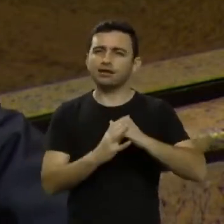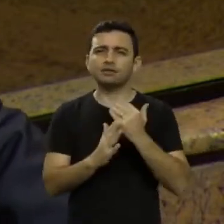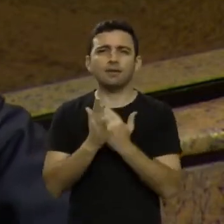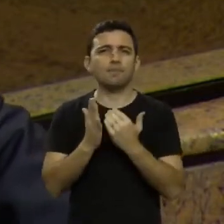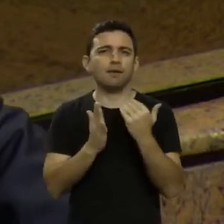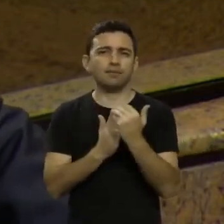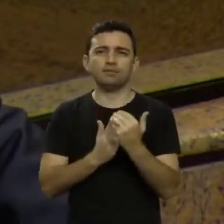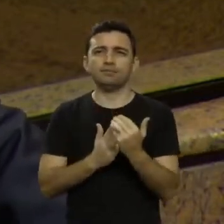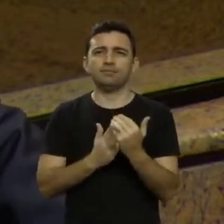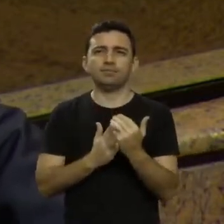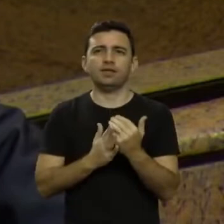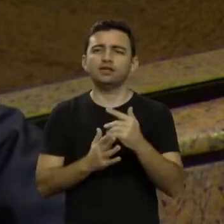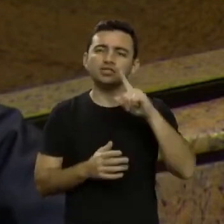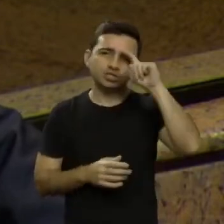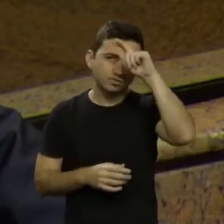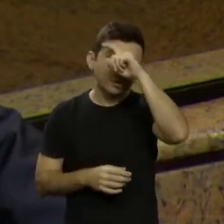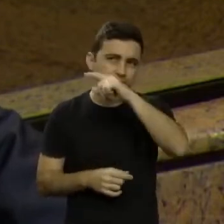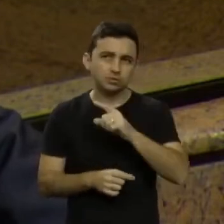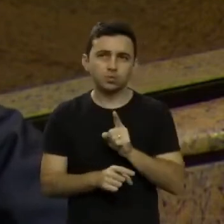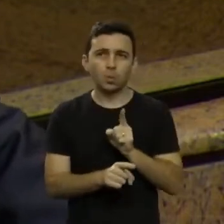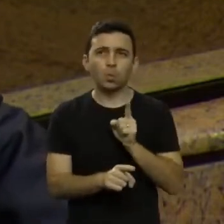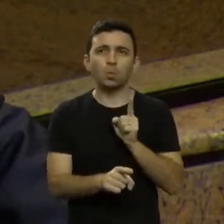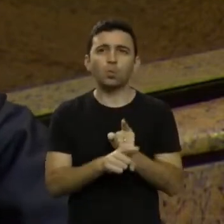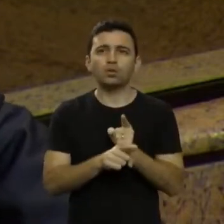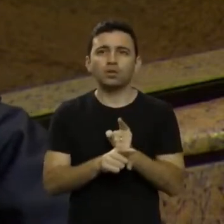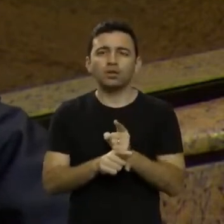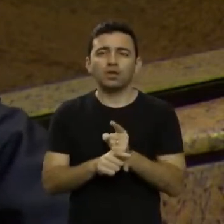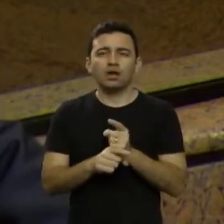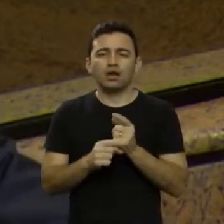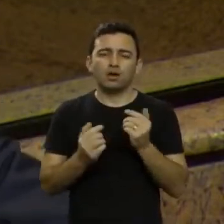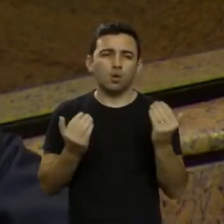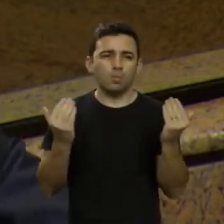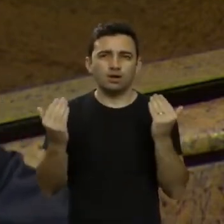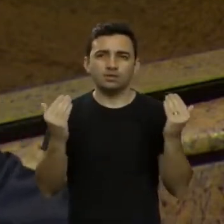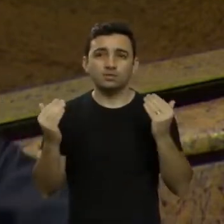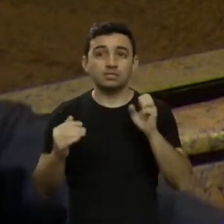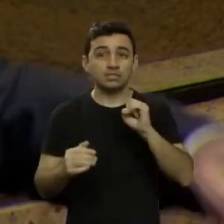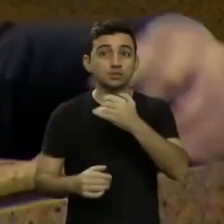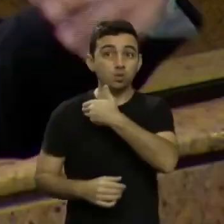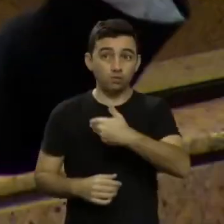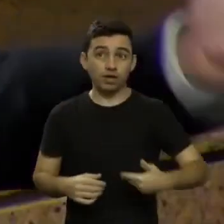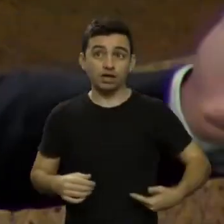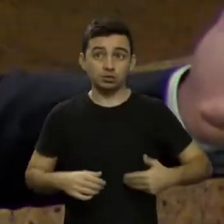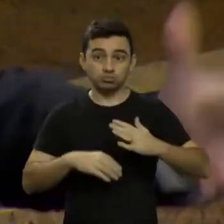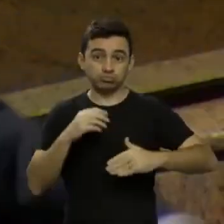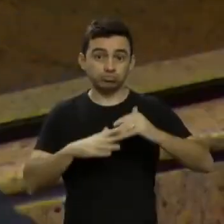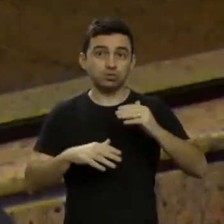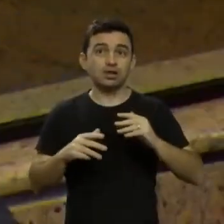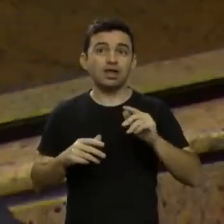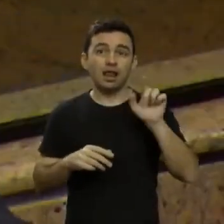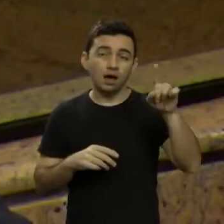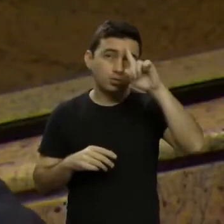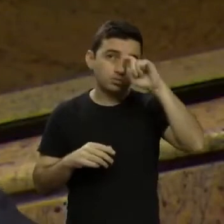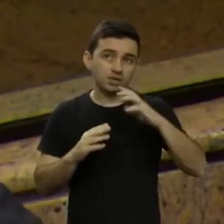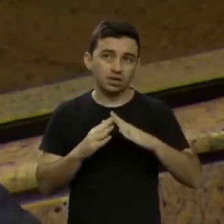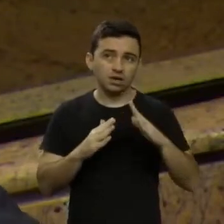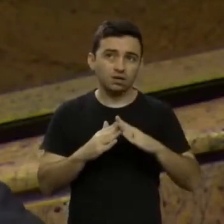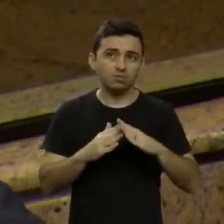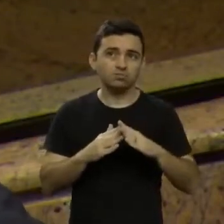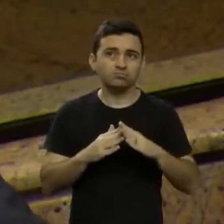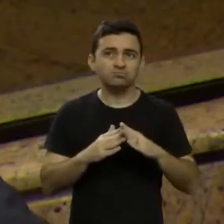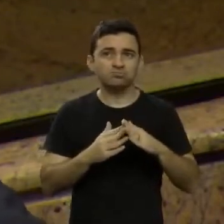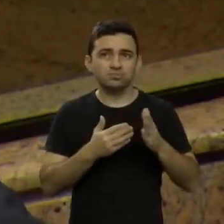difícil encontrar algum paralelo. Se o Estado fosse tão eficiente com hospitais quanto é